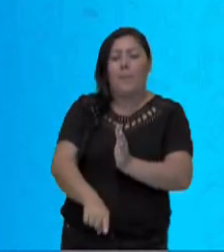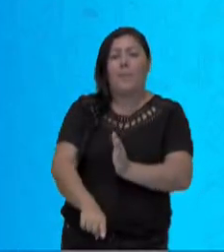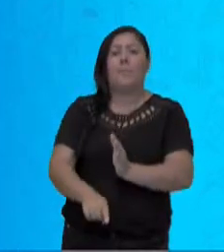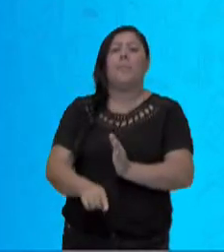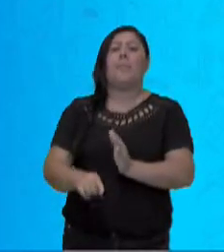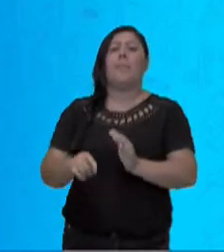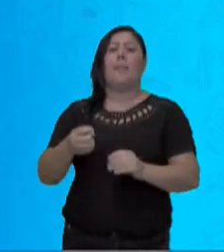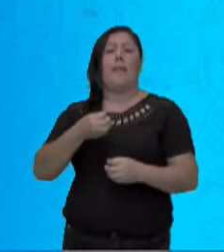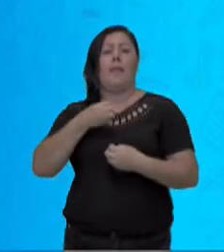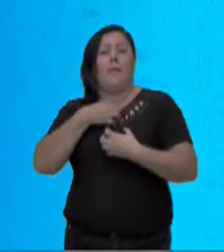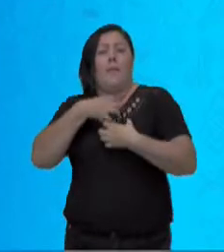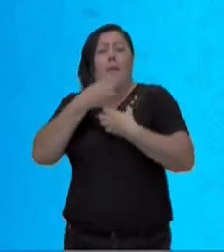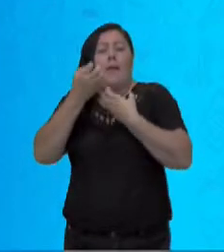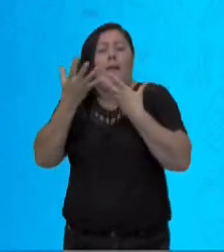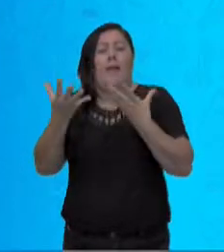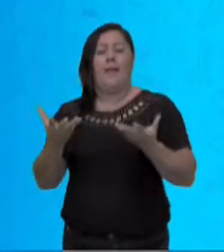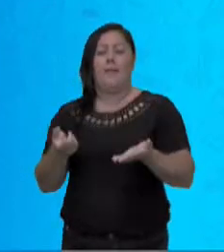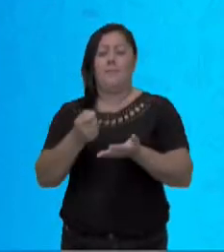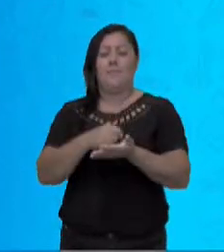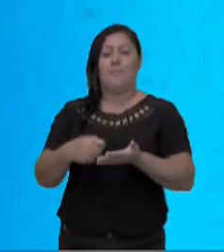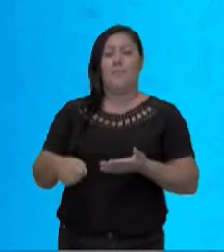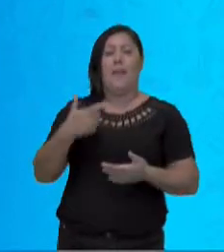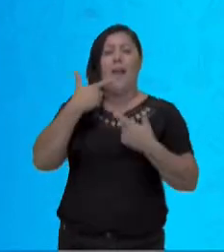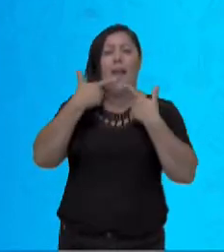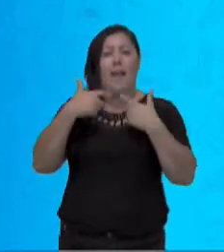do poema A Língua do Inhém.